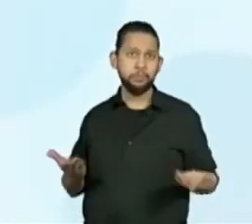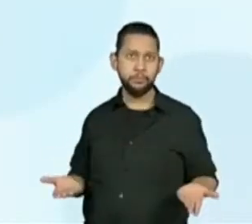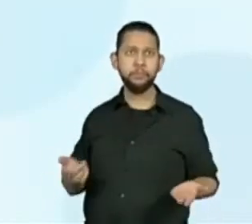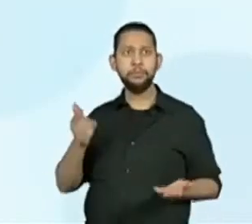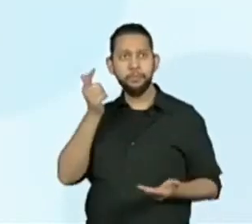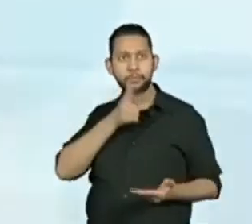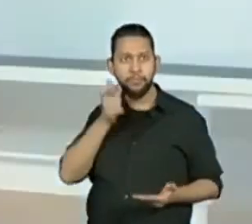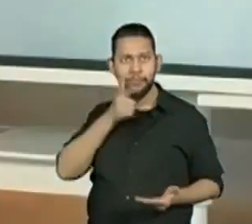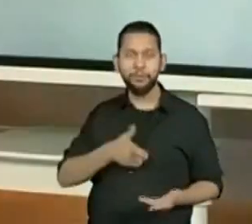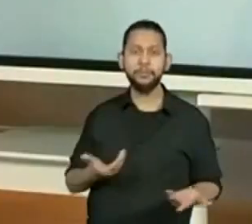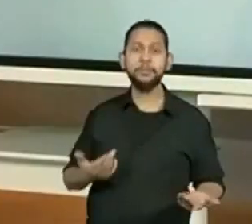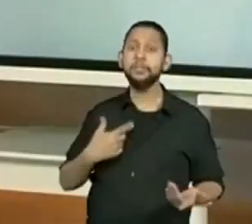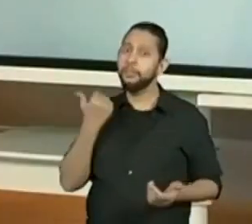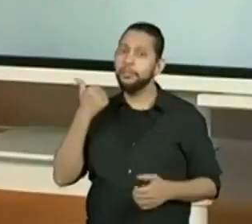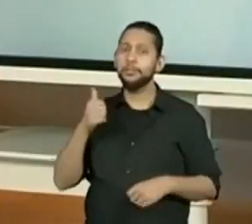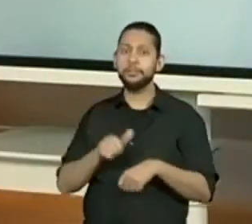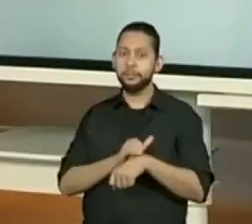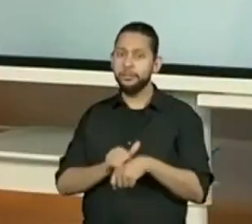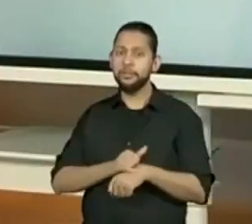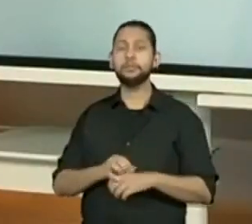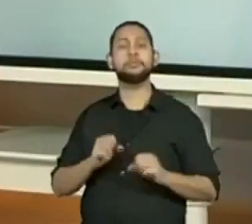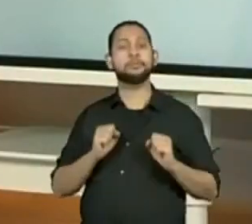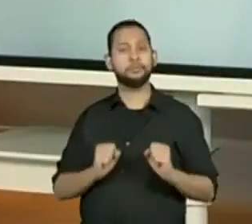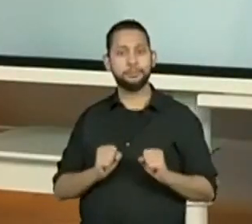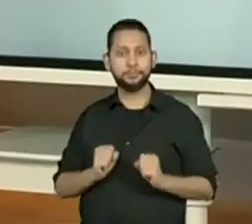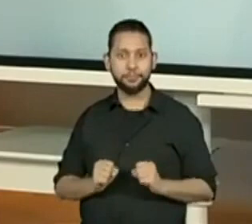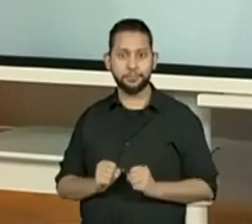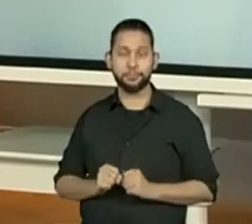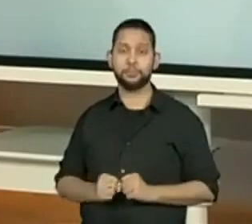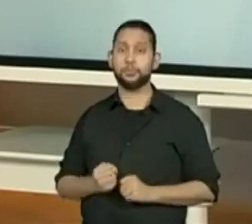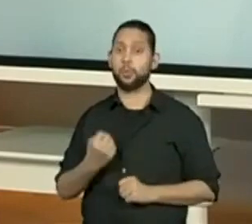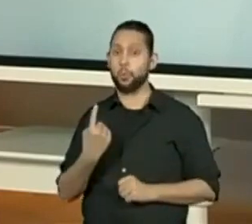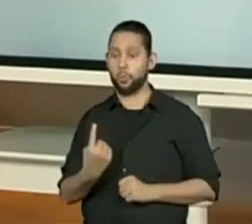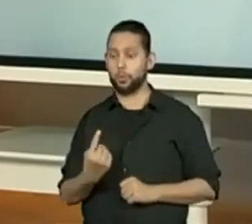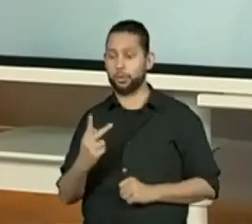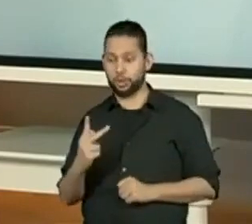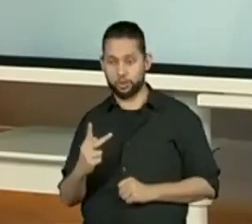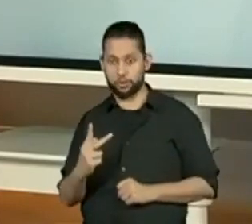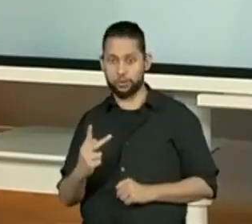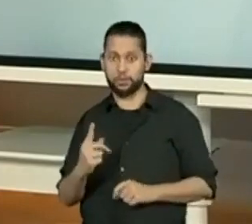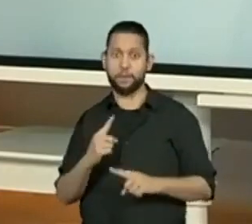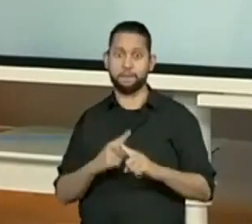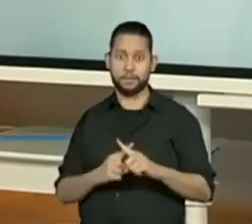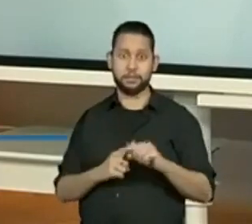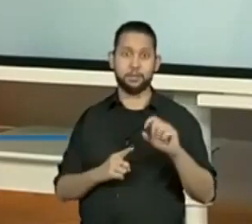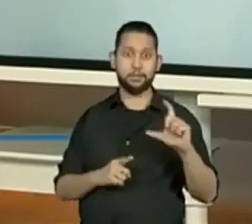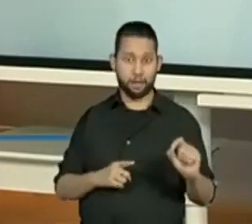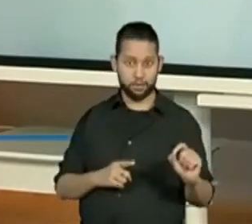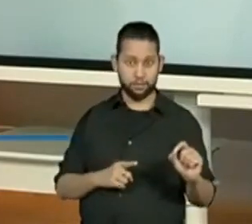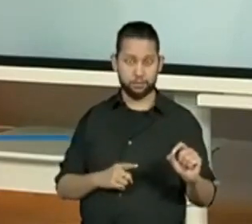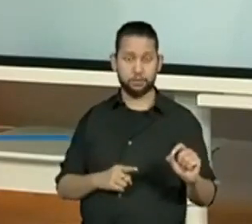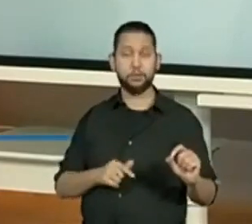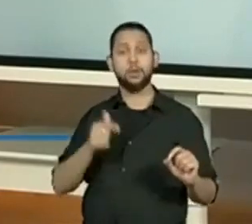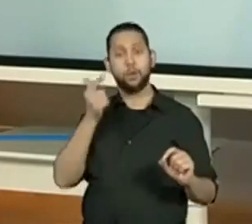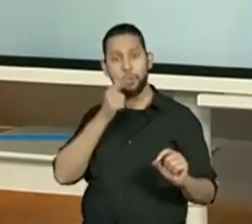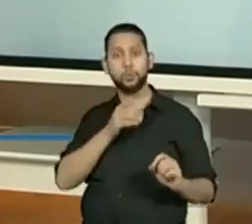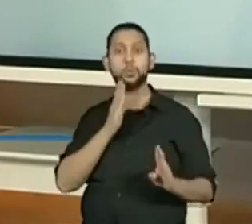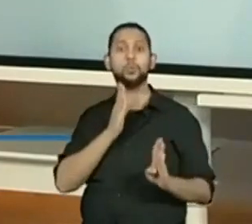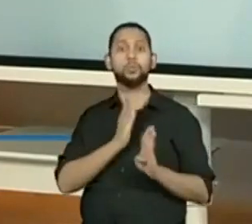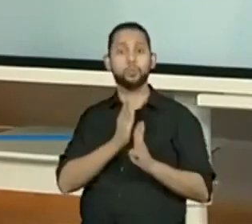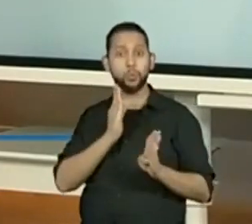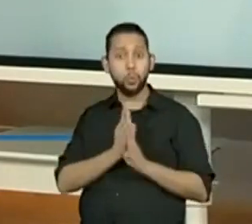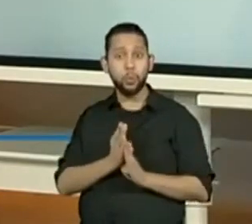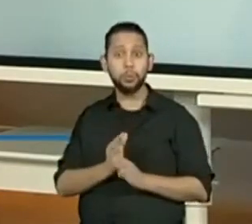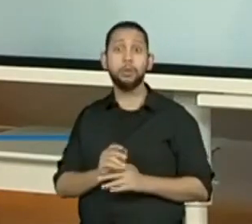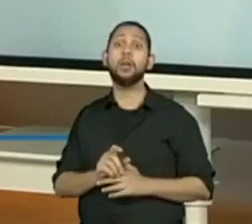essa é uma estratégia eu posso multiplicar o valor de 1 kg de tomate por 10 e obter o